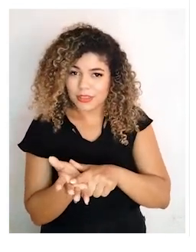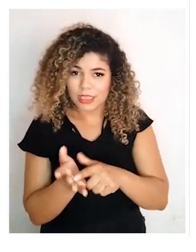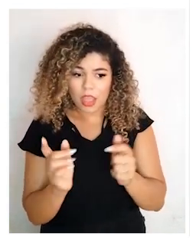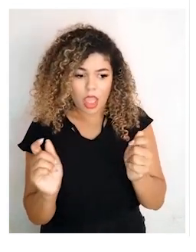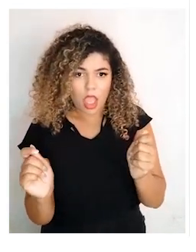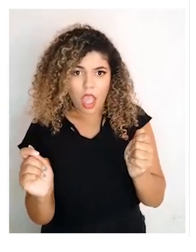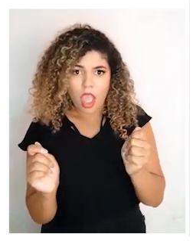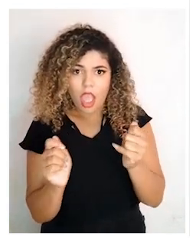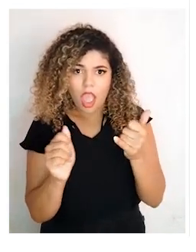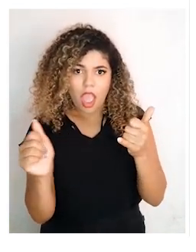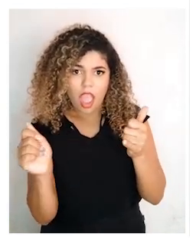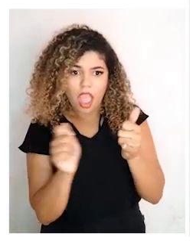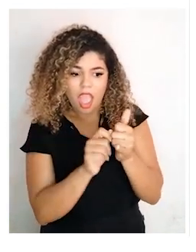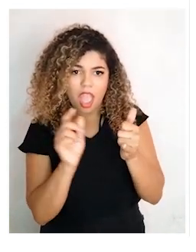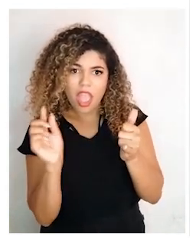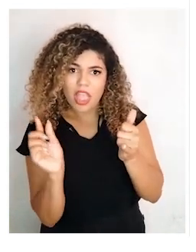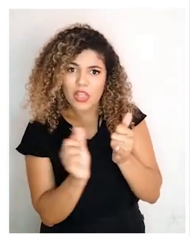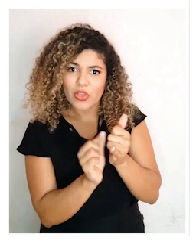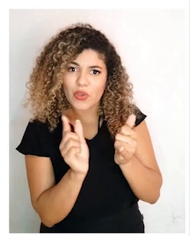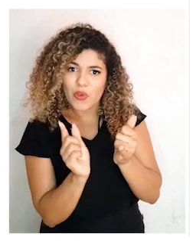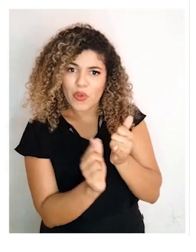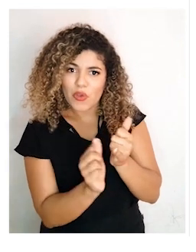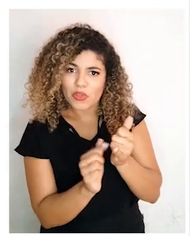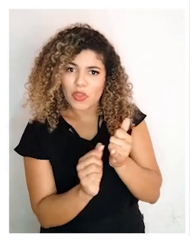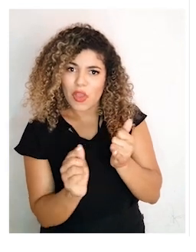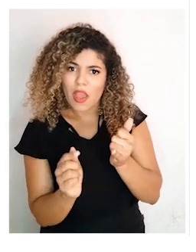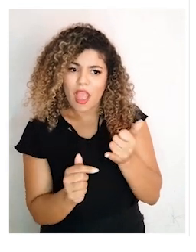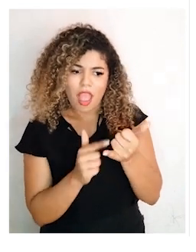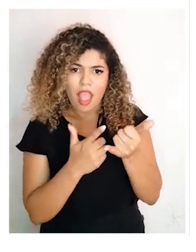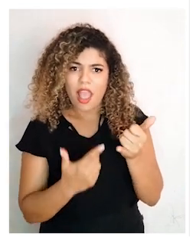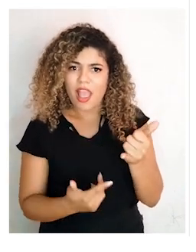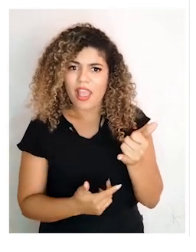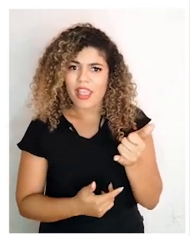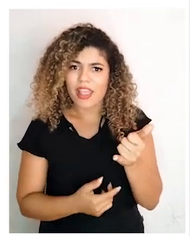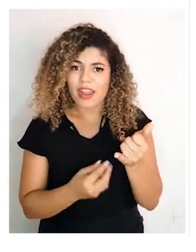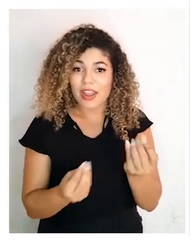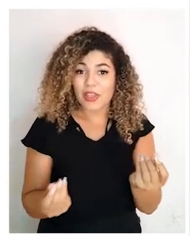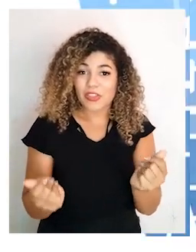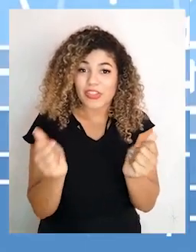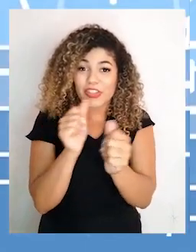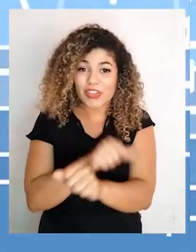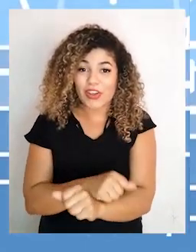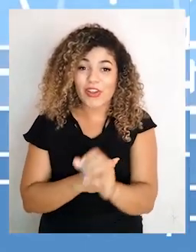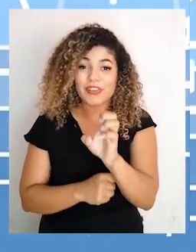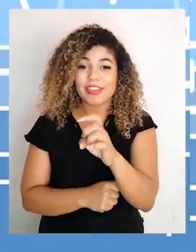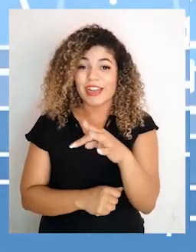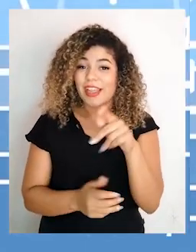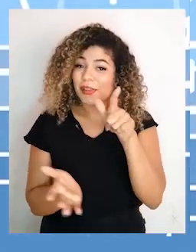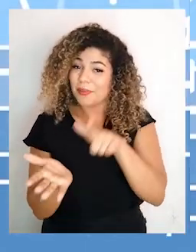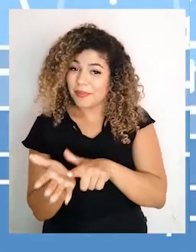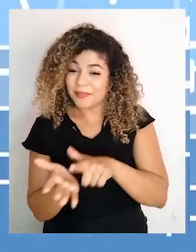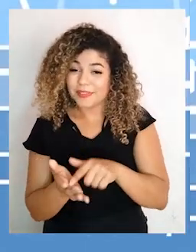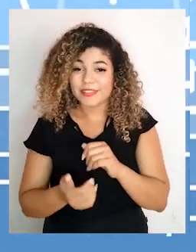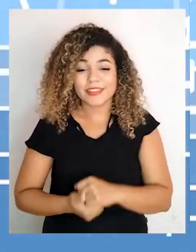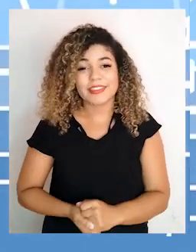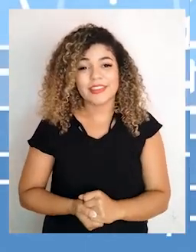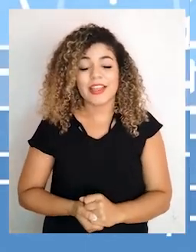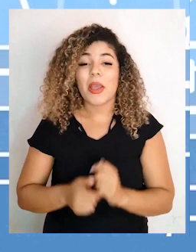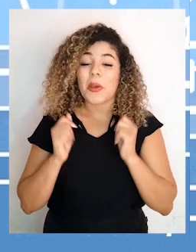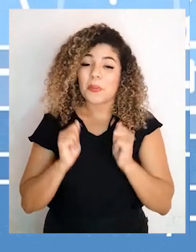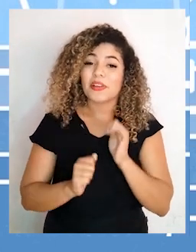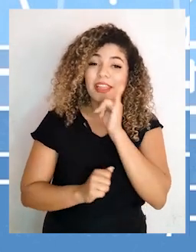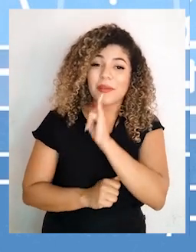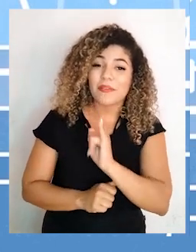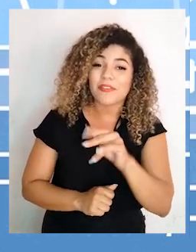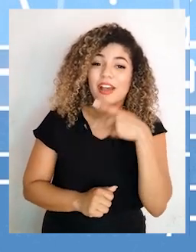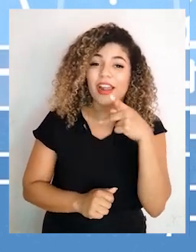para equilibrar a energia e a caneta passa seus elétrons para os papéis. Podemos dizer então